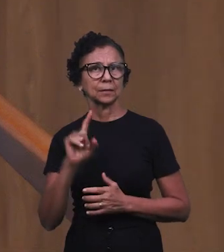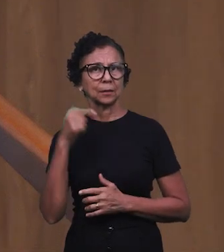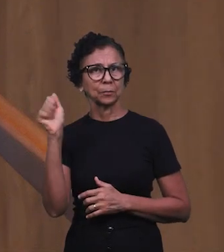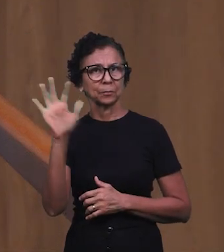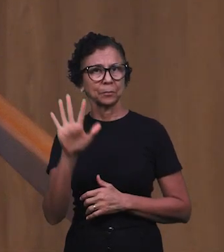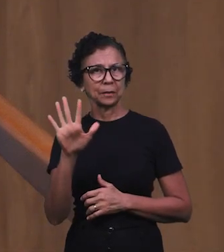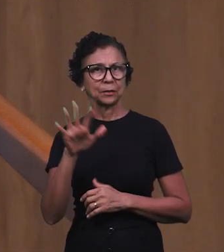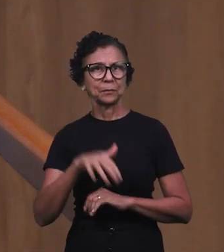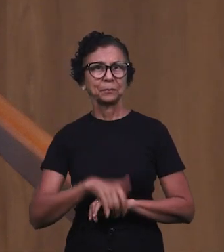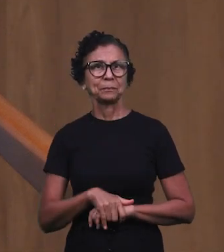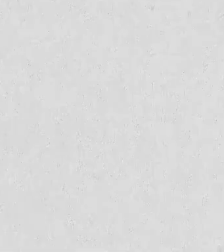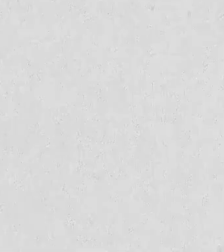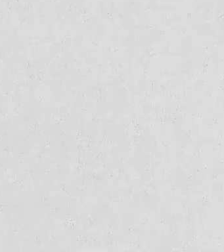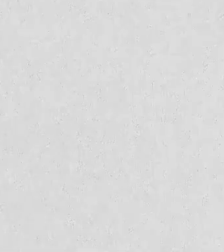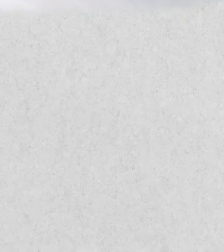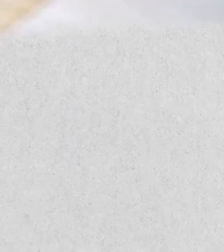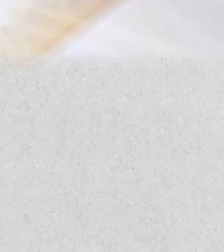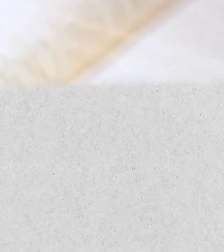depois da nossa vinheta.